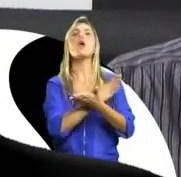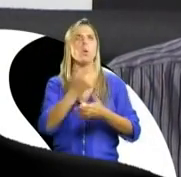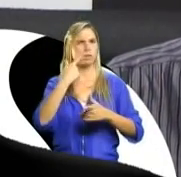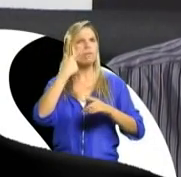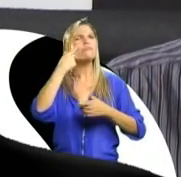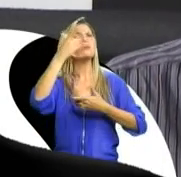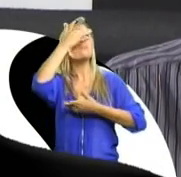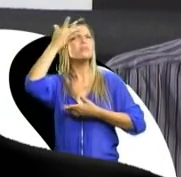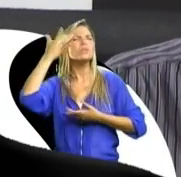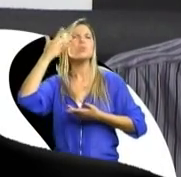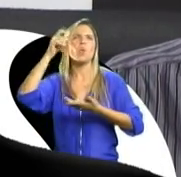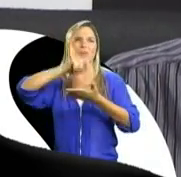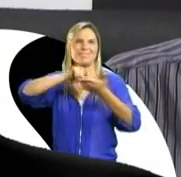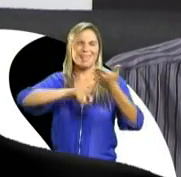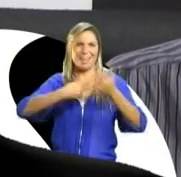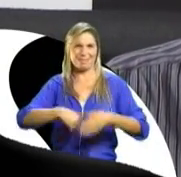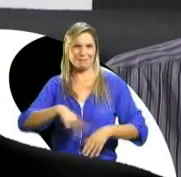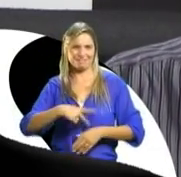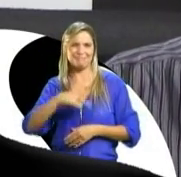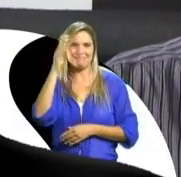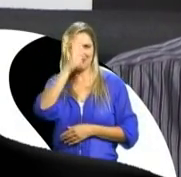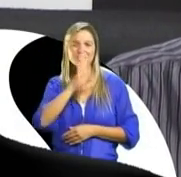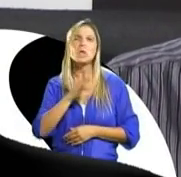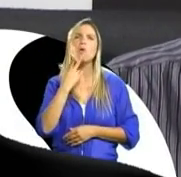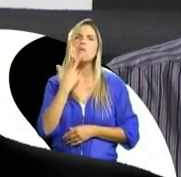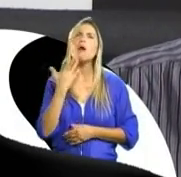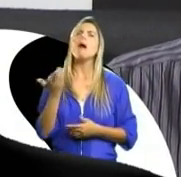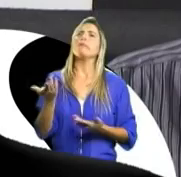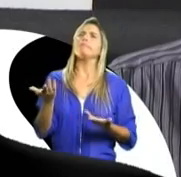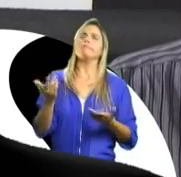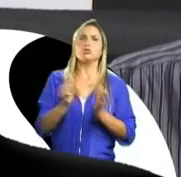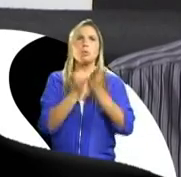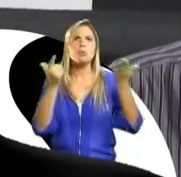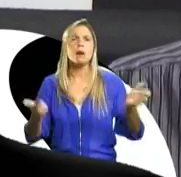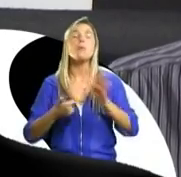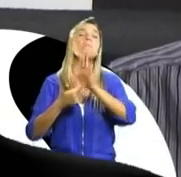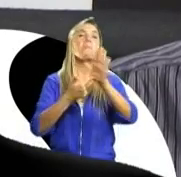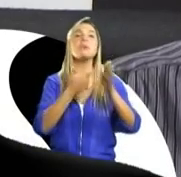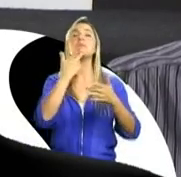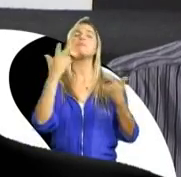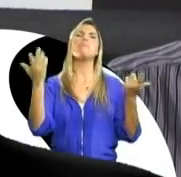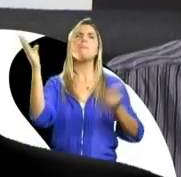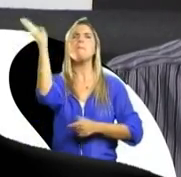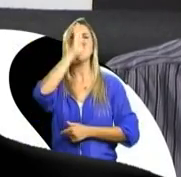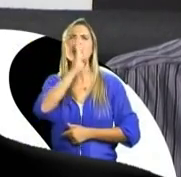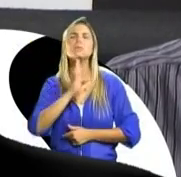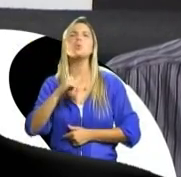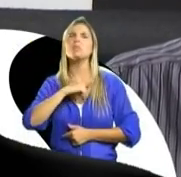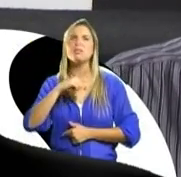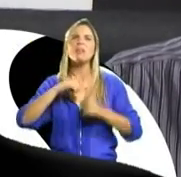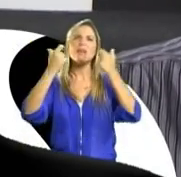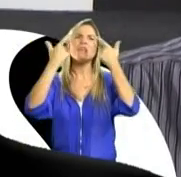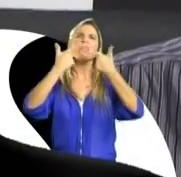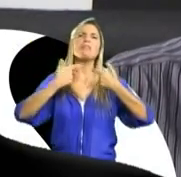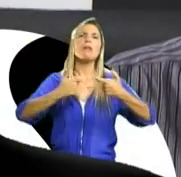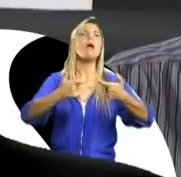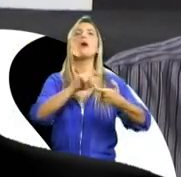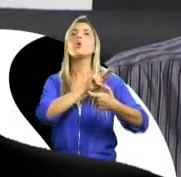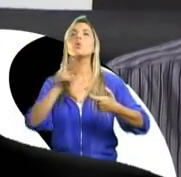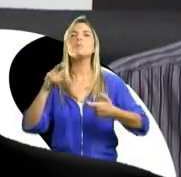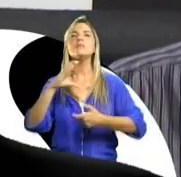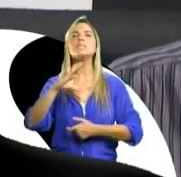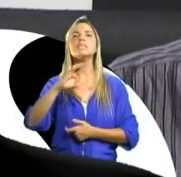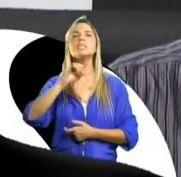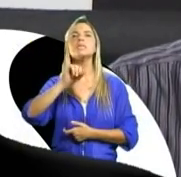o Brasil vive em guerra civil, pelo tanto de mortes que acontecem ano após ano, o aumento do